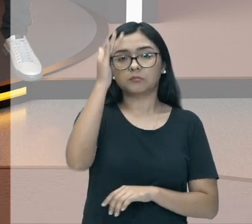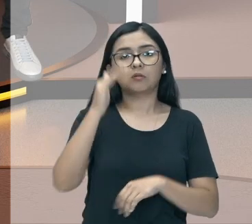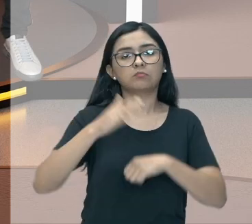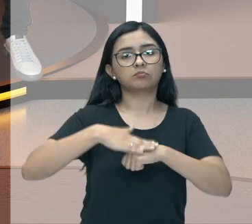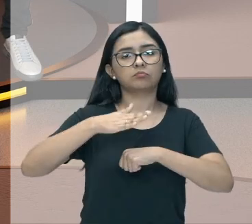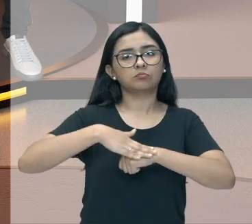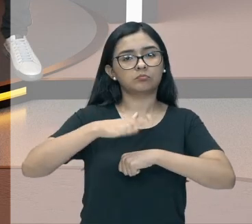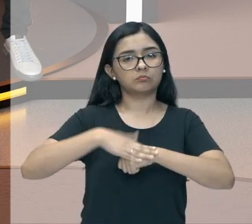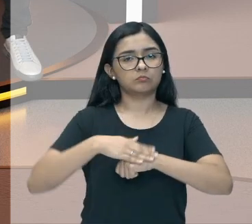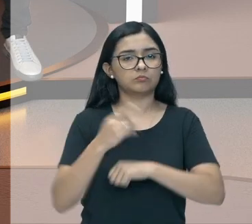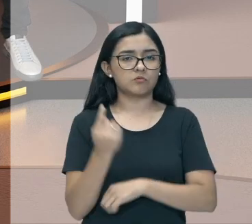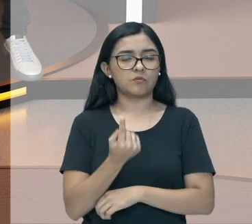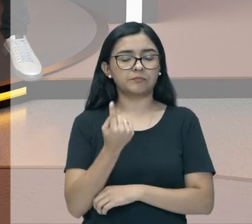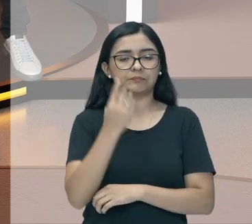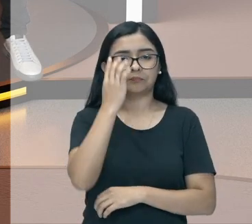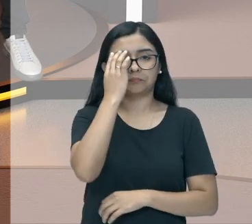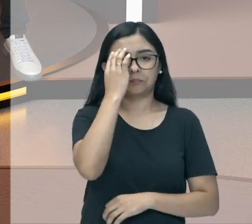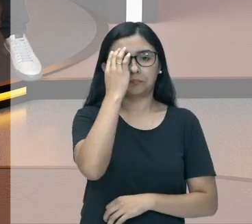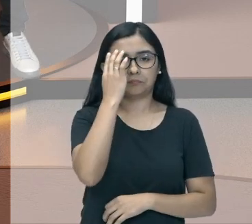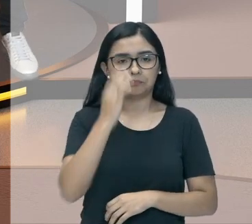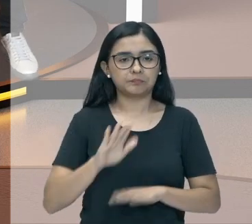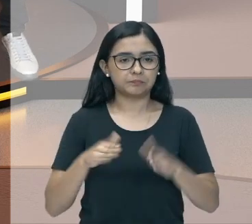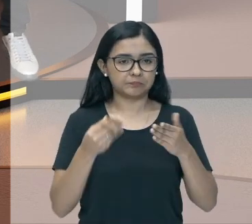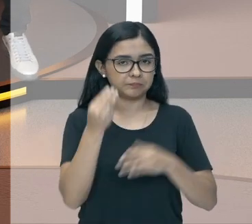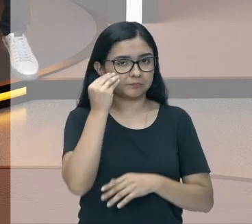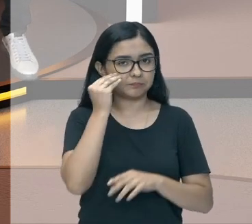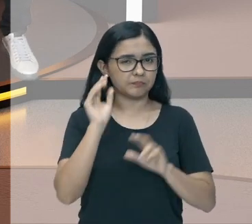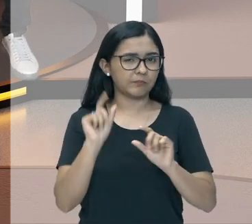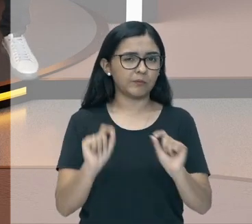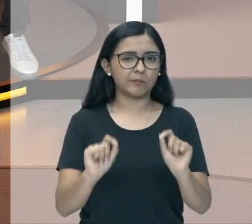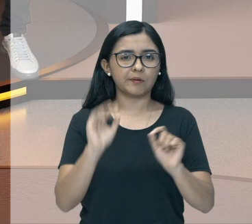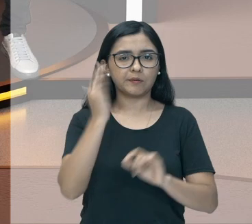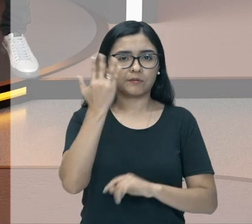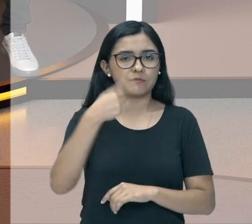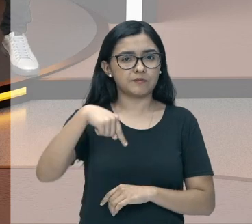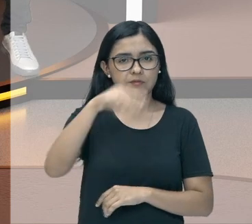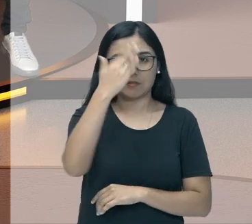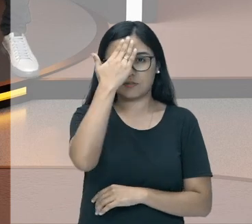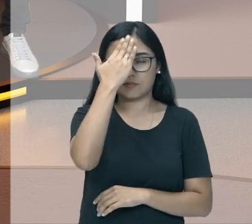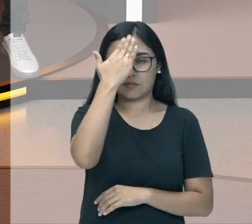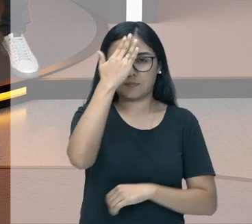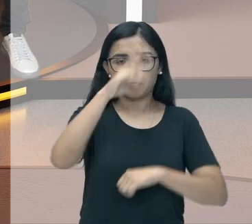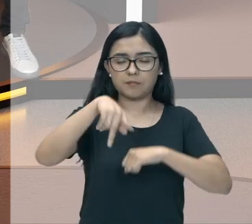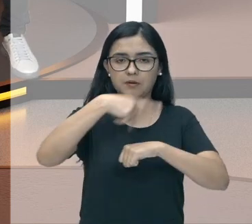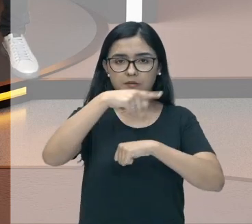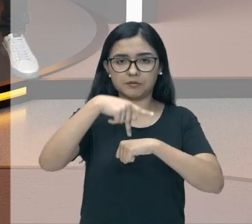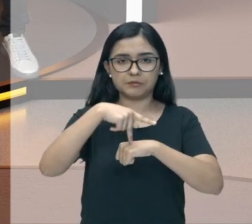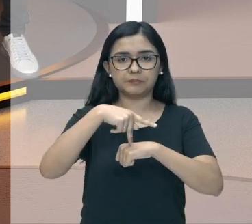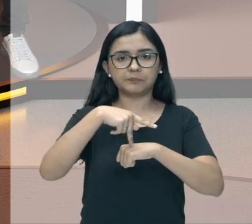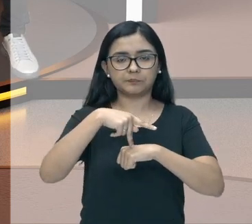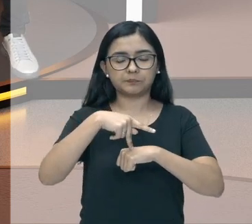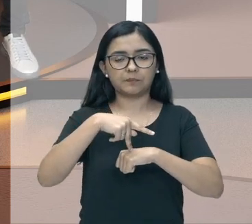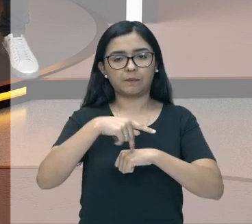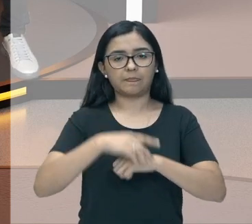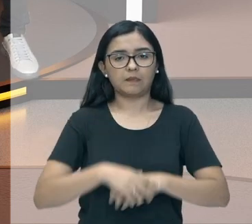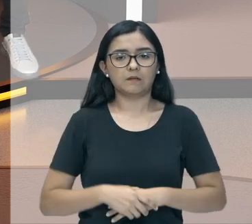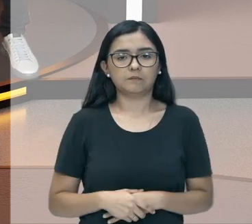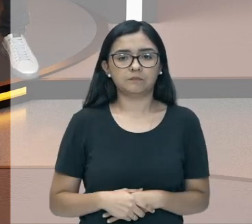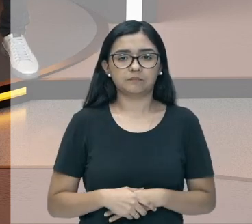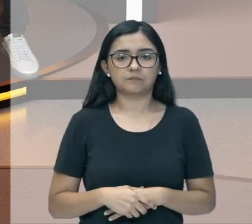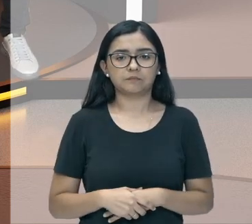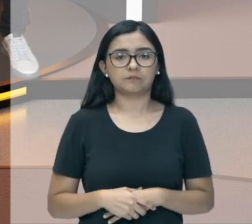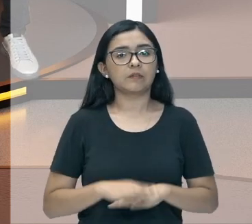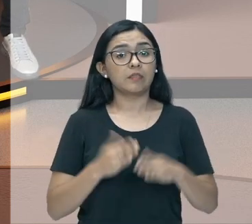forma autônoma, como nós vamos ver. Então, o que acontece? Vocês sabem, quando um país está com seus